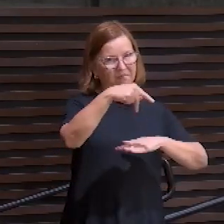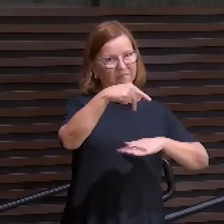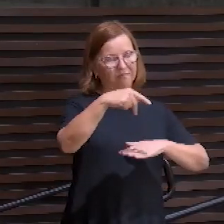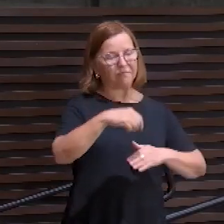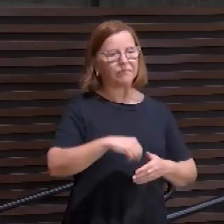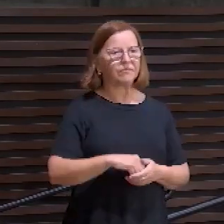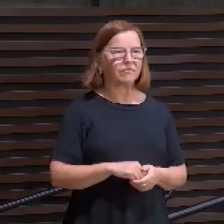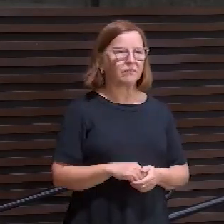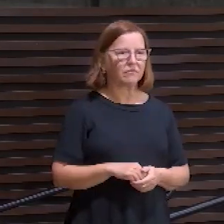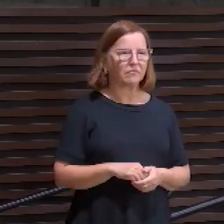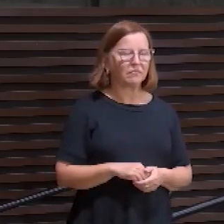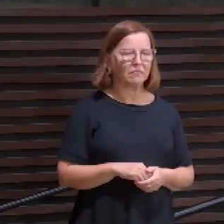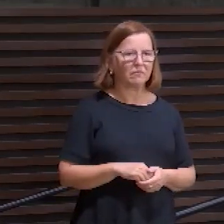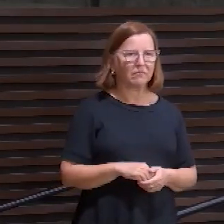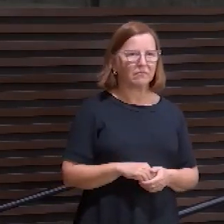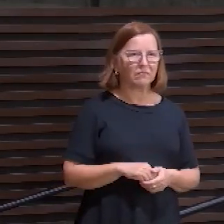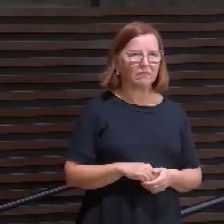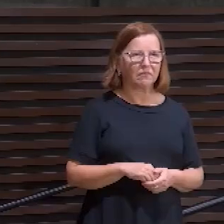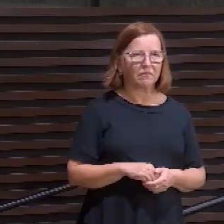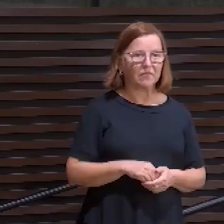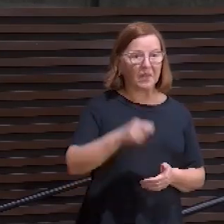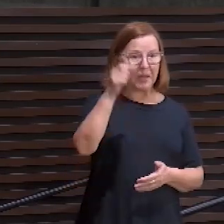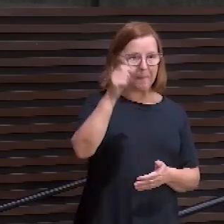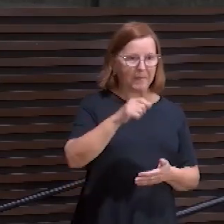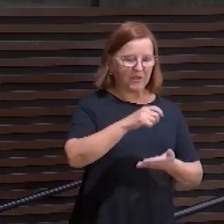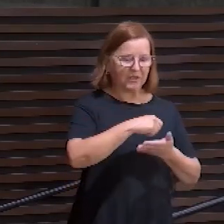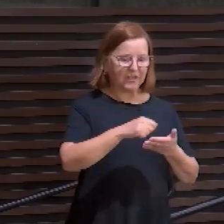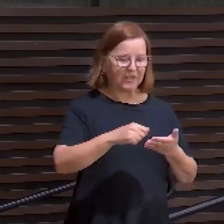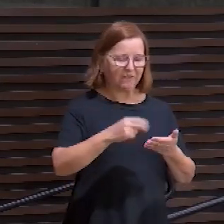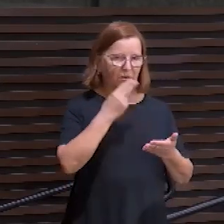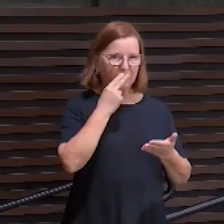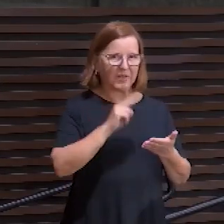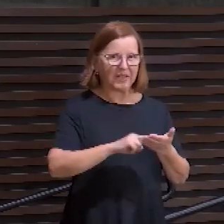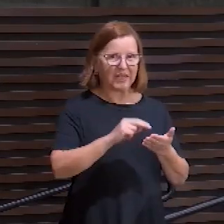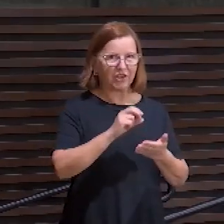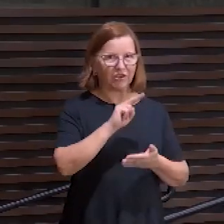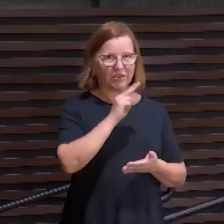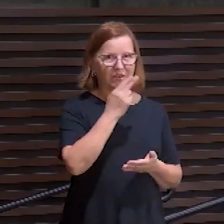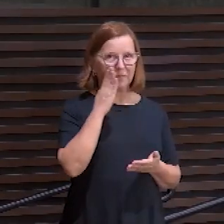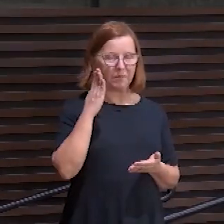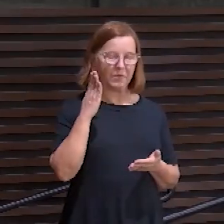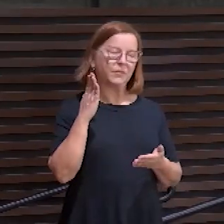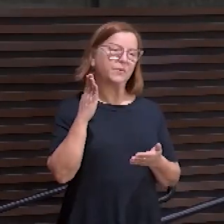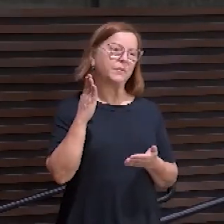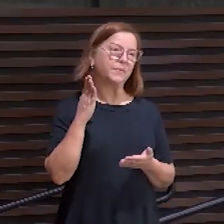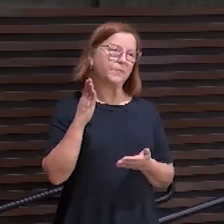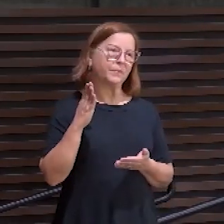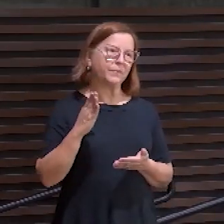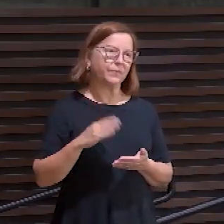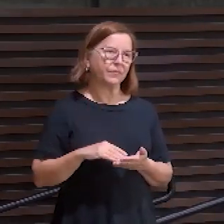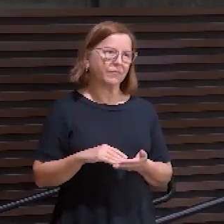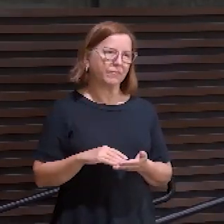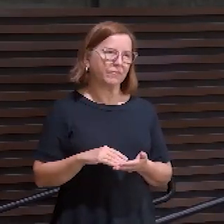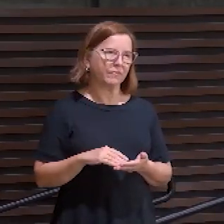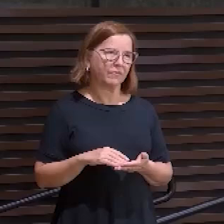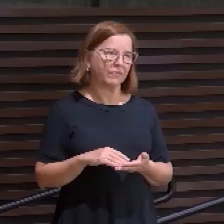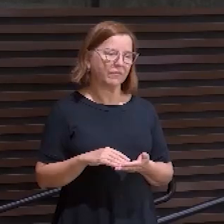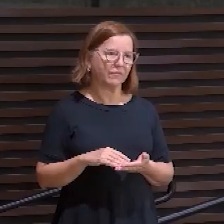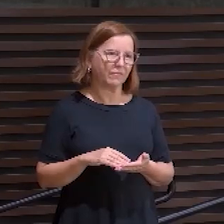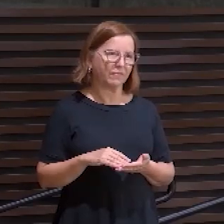O escritor de Hebreus, ele vem aqui